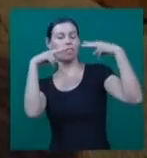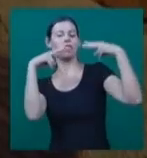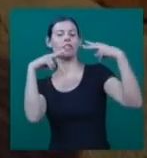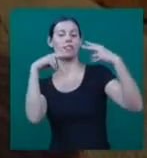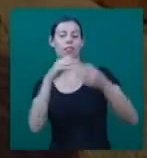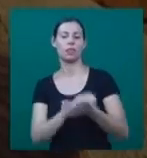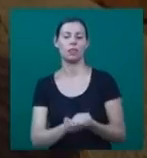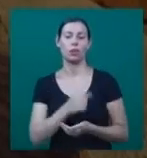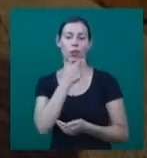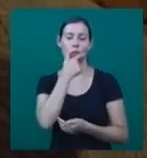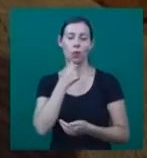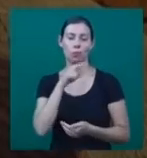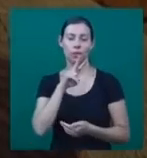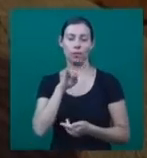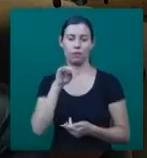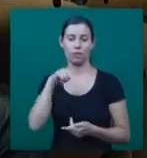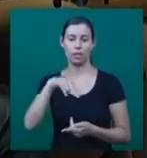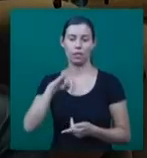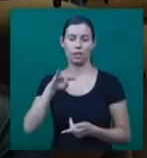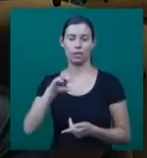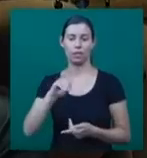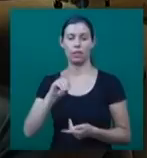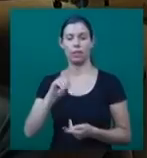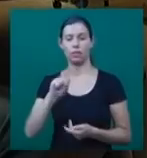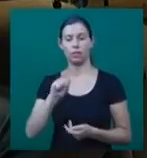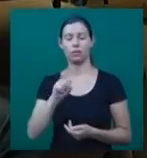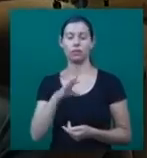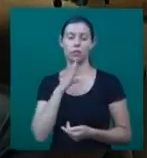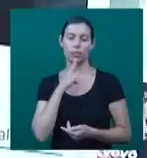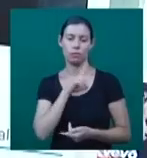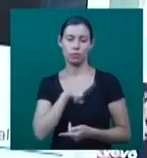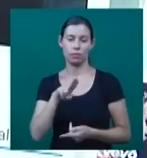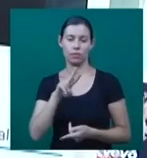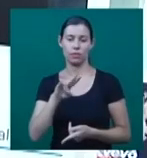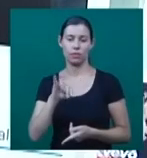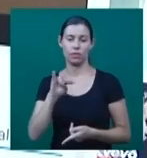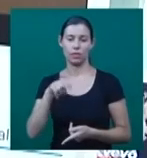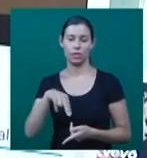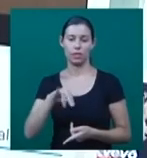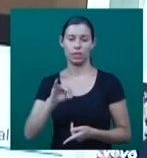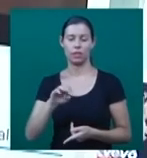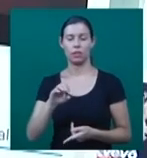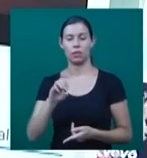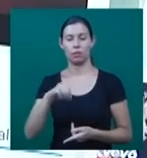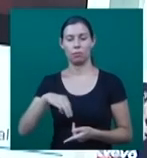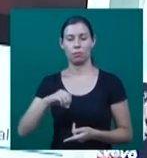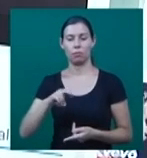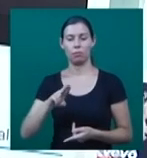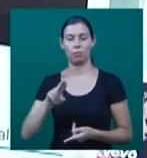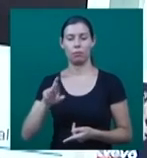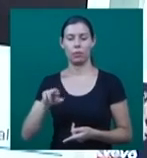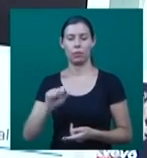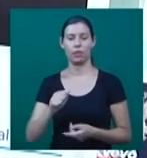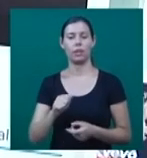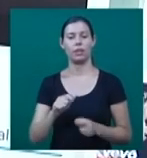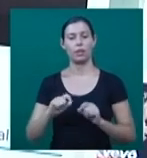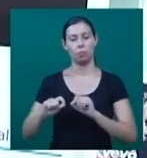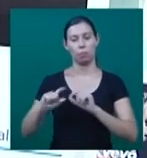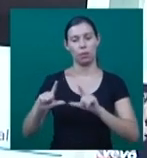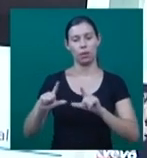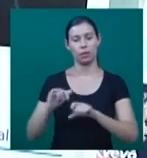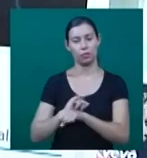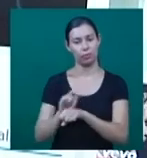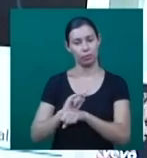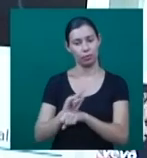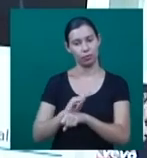Vinícius, mais conhecido como Vini Moura, teve uma boa surpresa. Lançou na web o clipe da música Te Encontrar. A